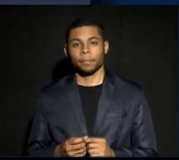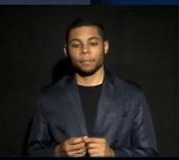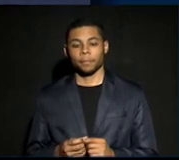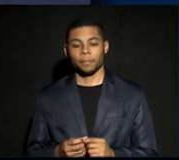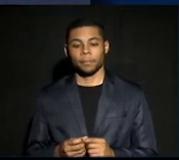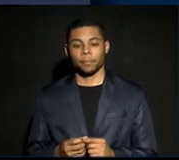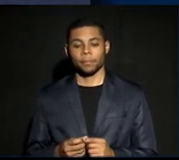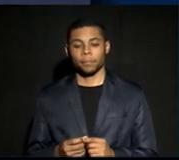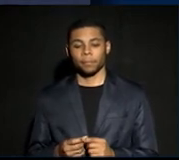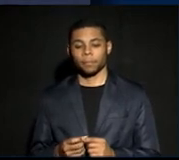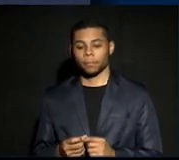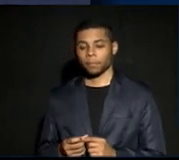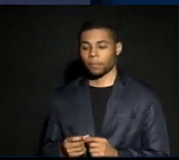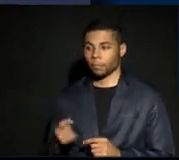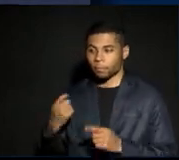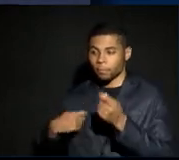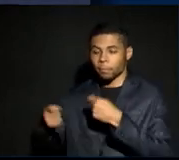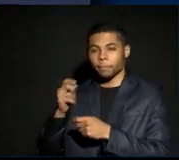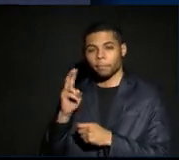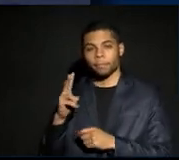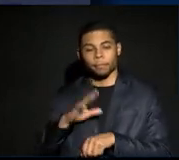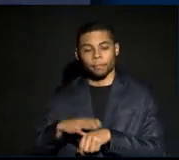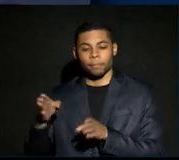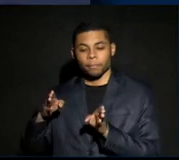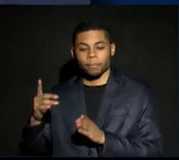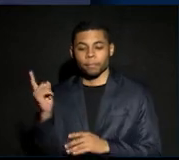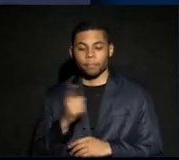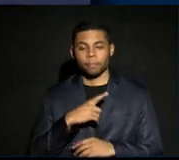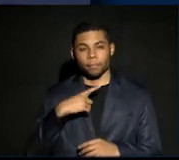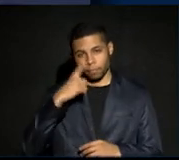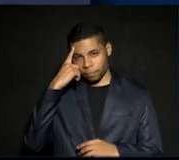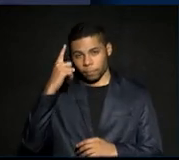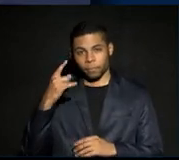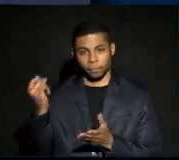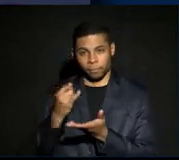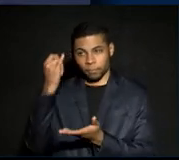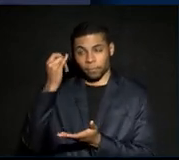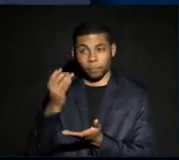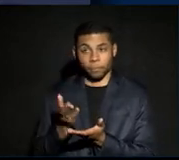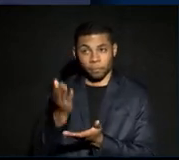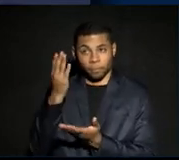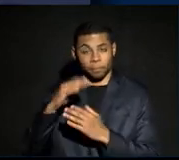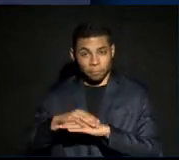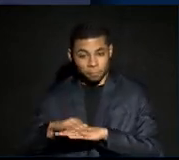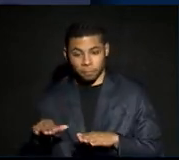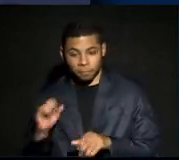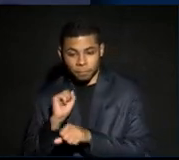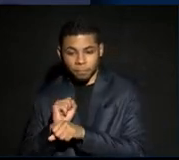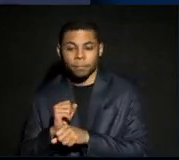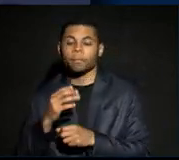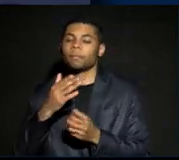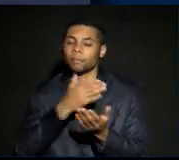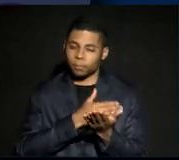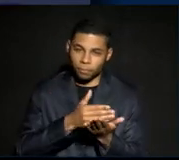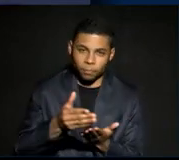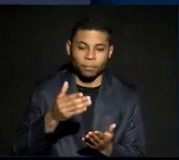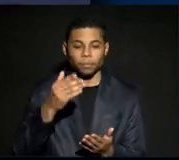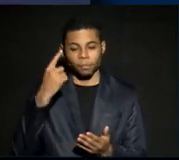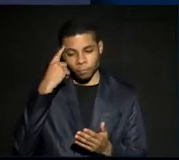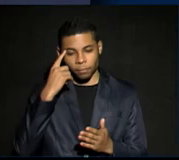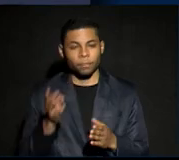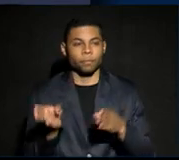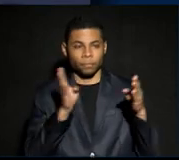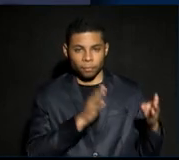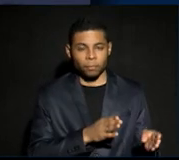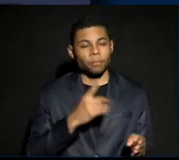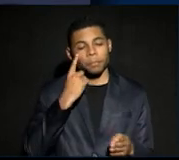o mercado, logicamente, Stephanie, no momento em que ele se convence de que o juro parou de subir, ele começa